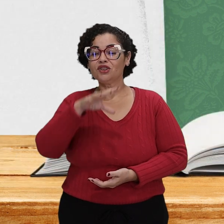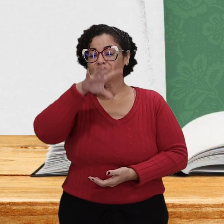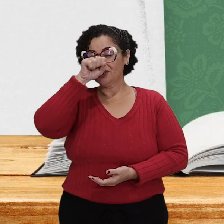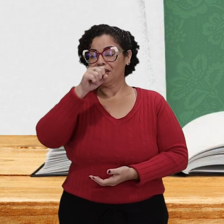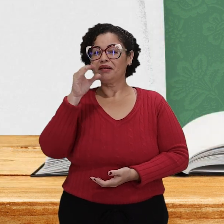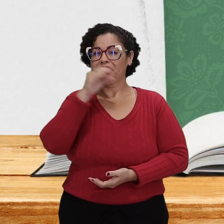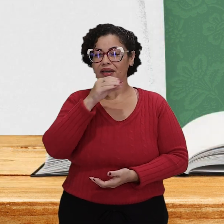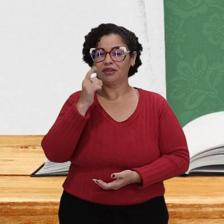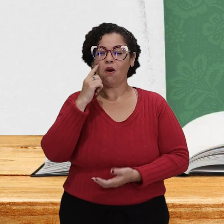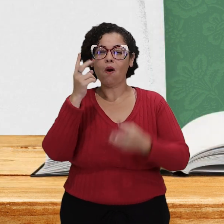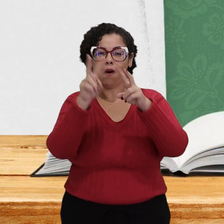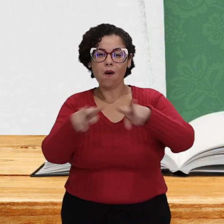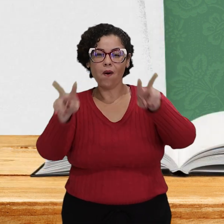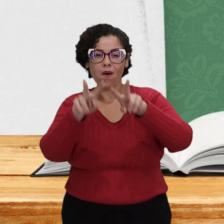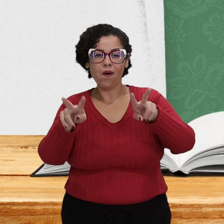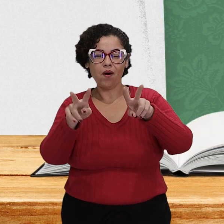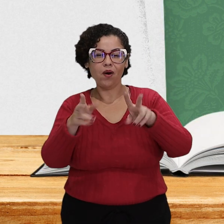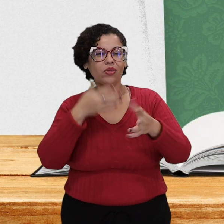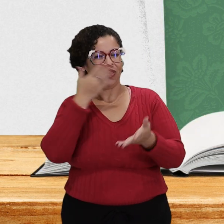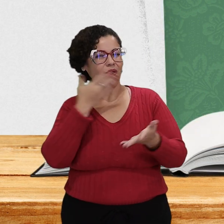cheiro quente e olhar doce.